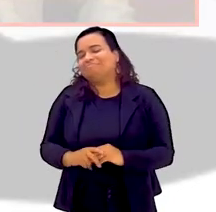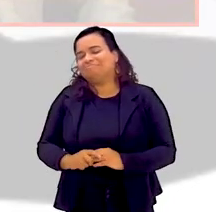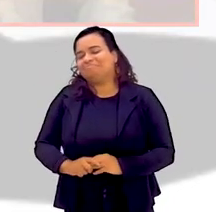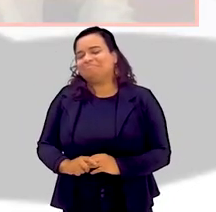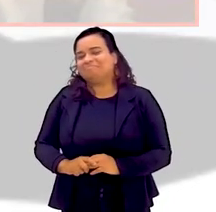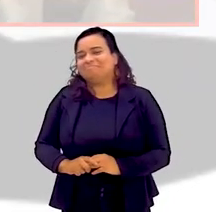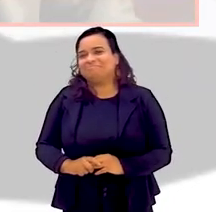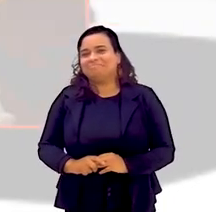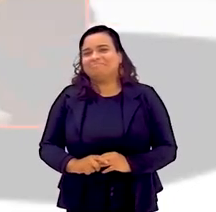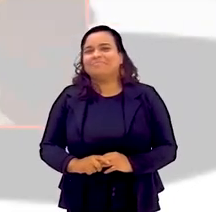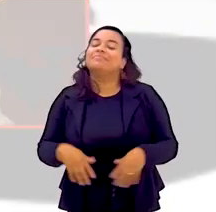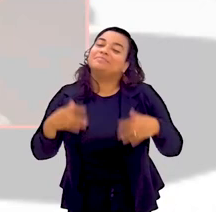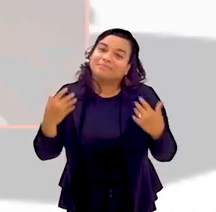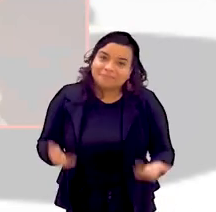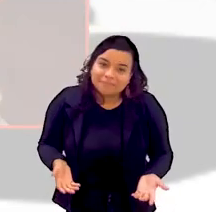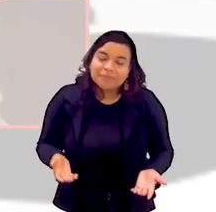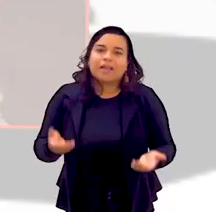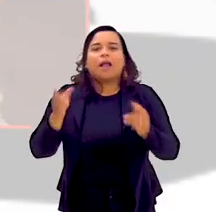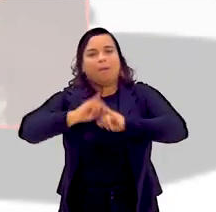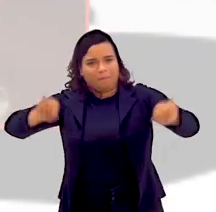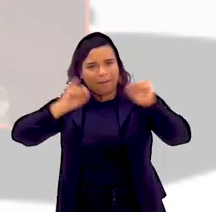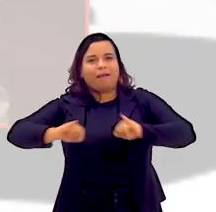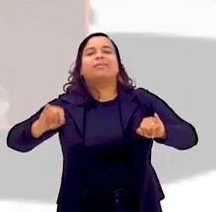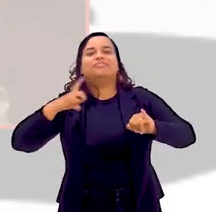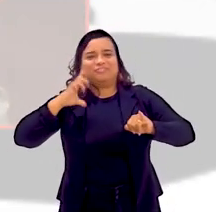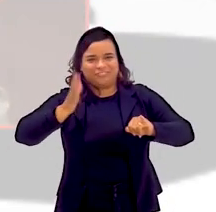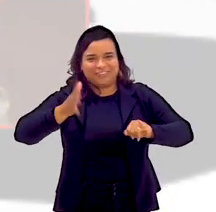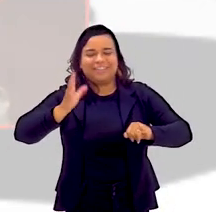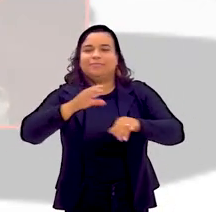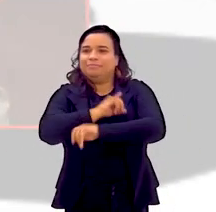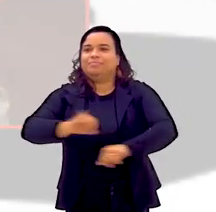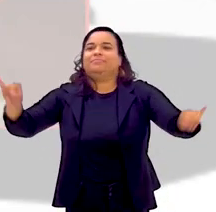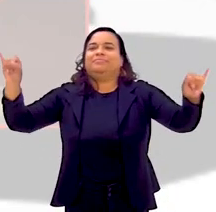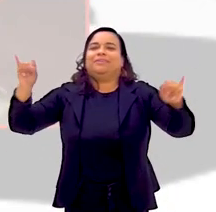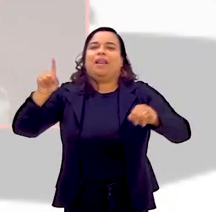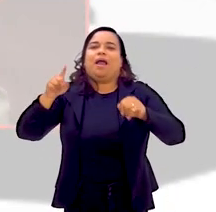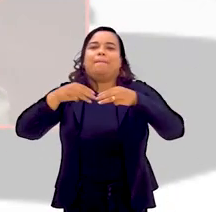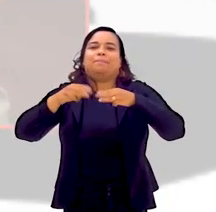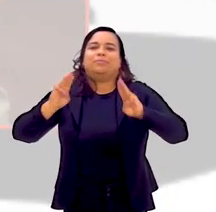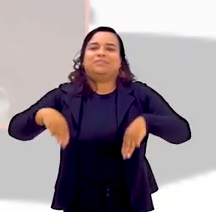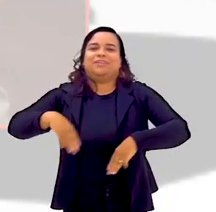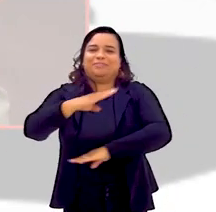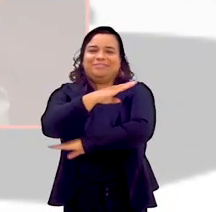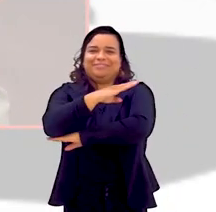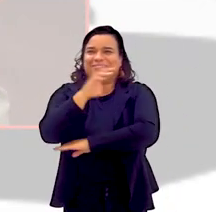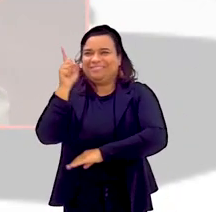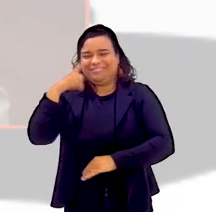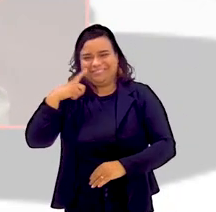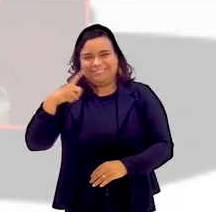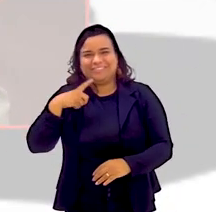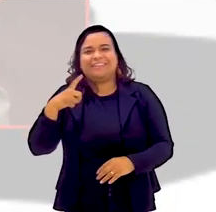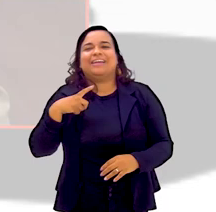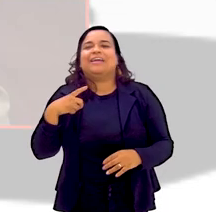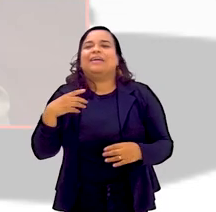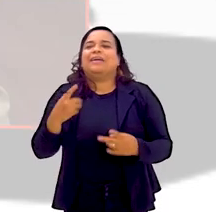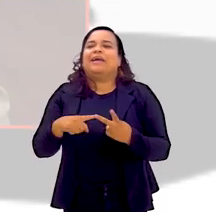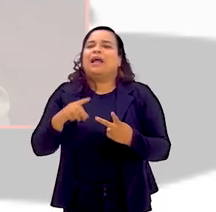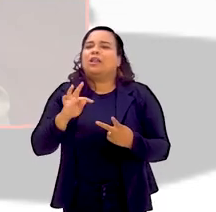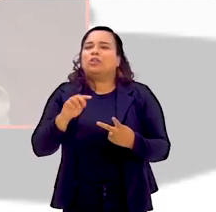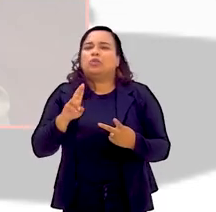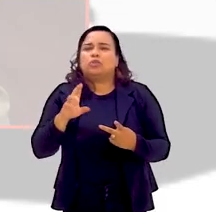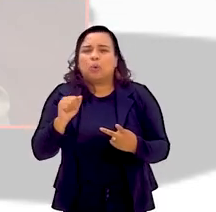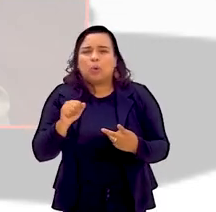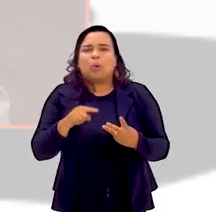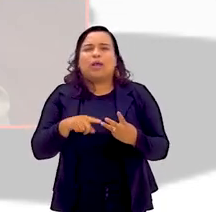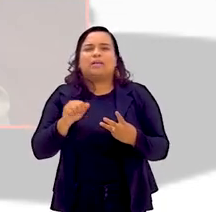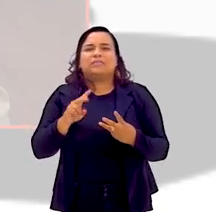direito. A campanha foi lançada recentemente no Museu da Manhã, né? O secretário Tutuca lá esteve, o Sábio